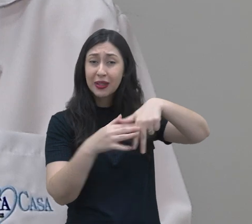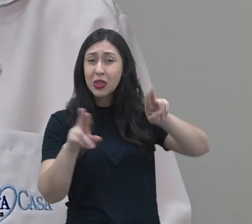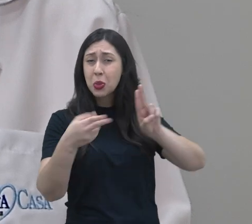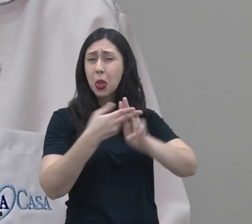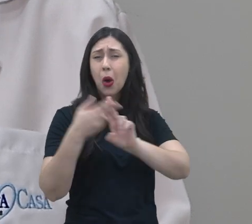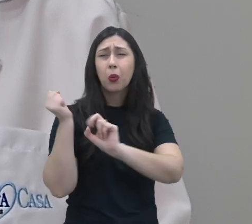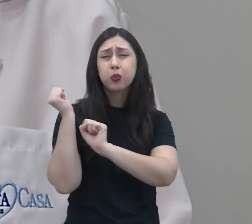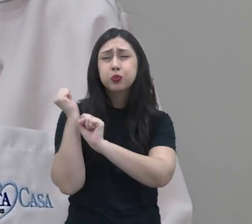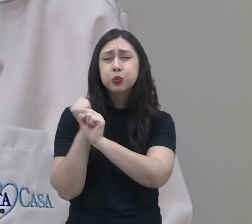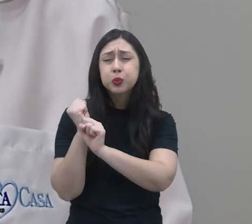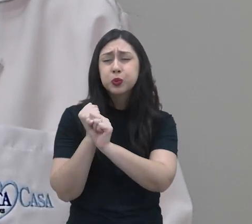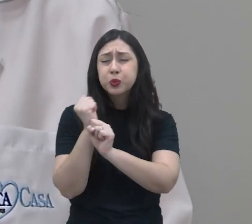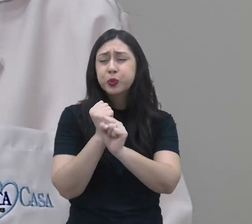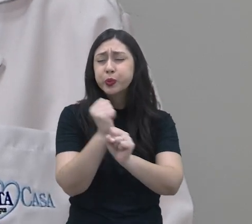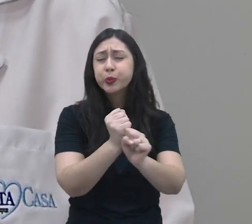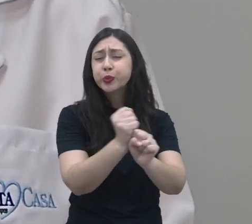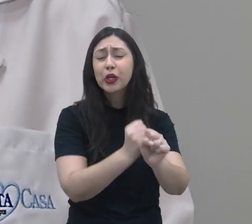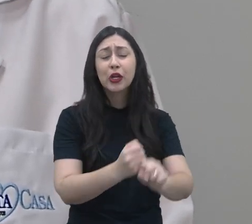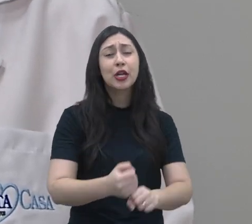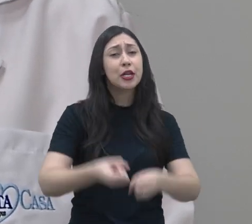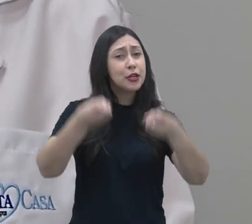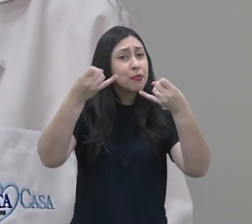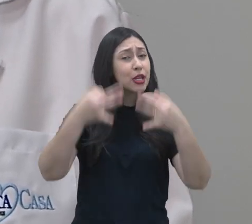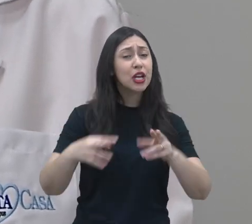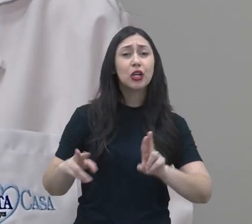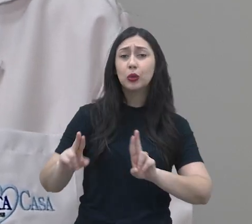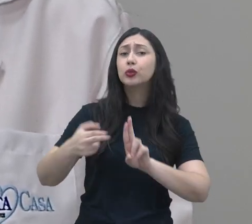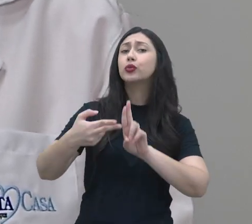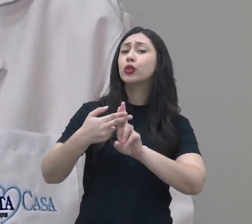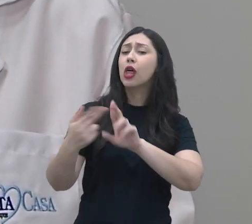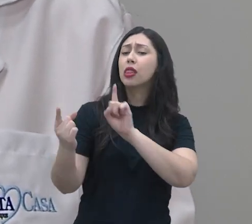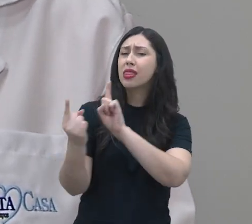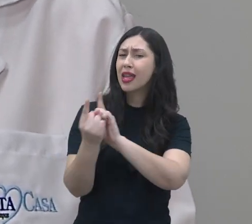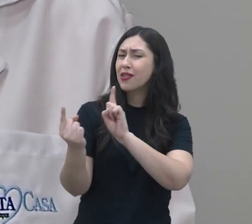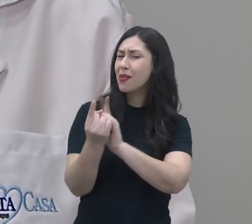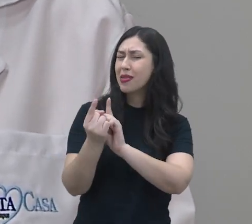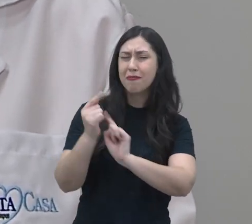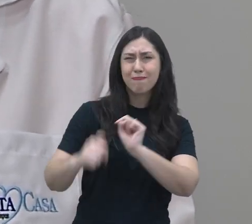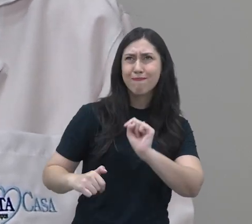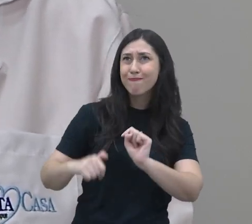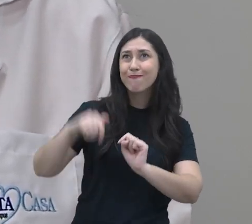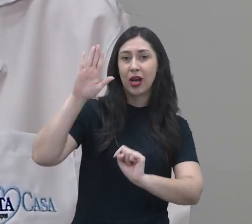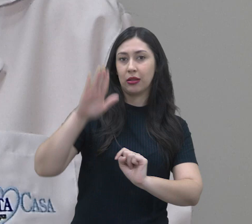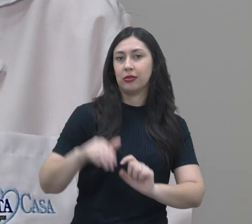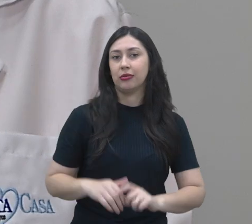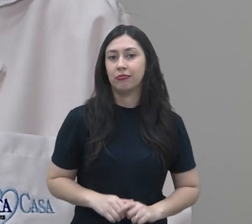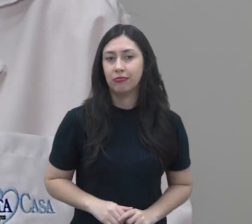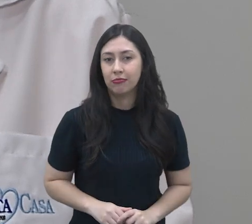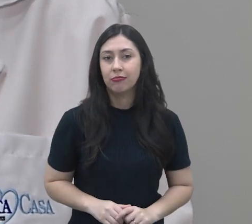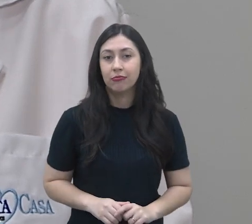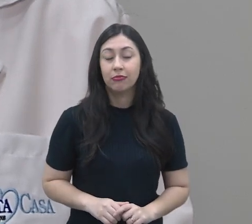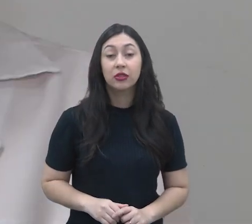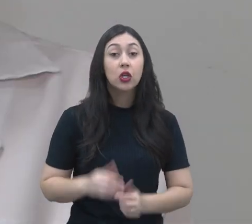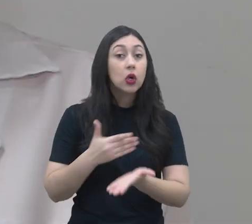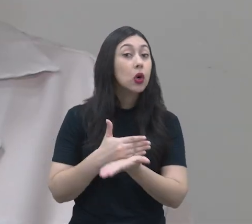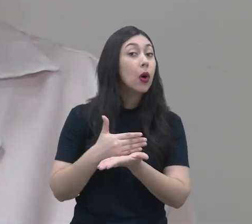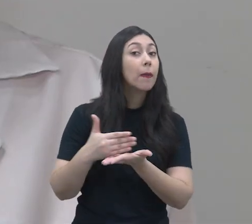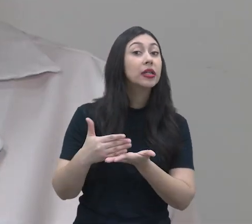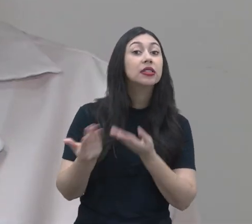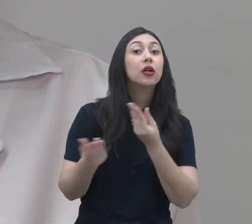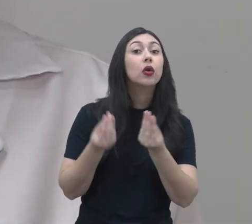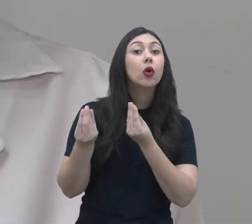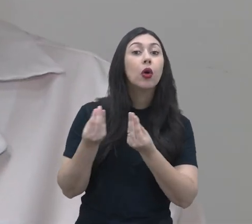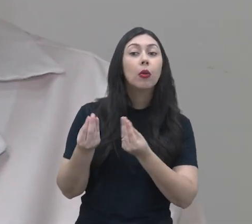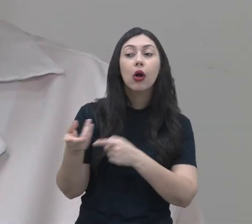do SUS há anos e diz que o sistema vai muito além dos atendimentos ou da gestão de um hospital. Começa,